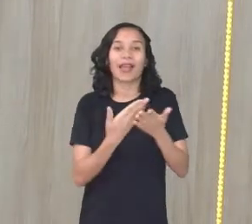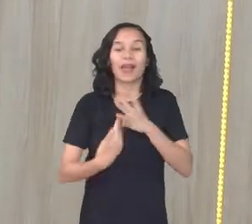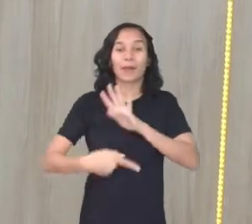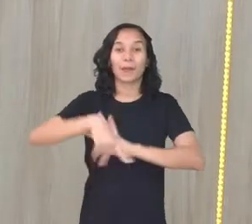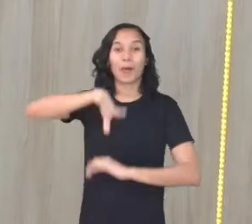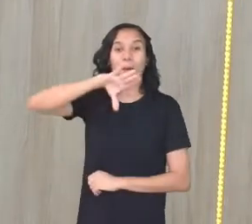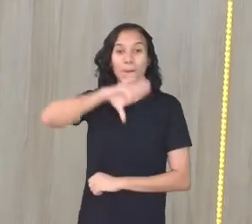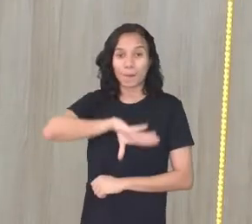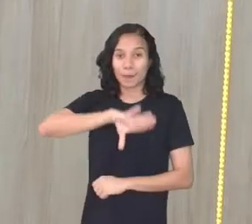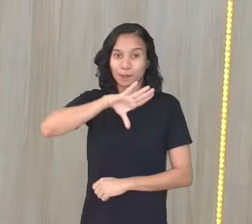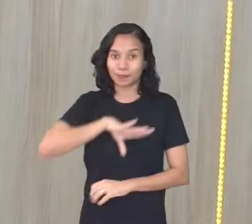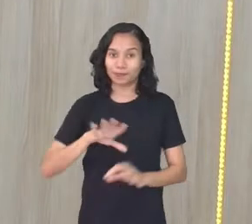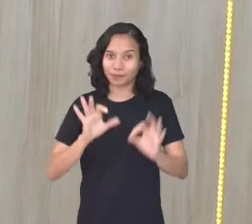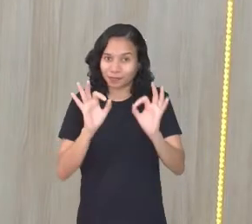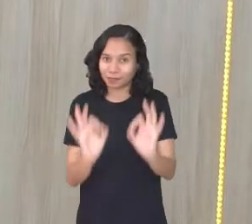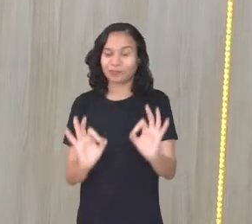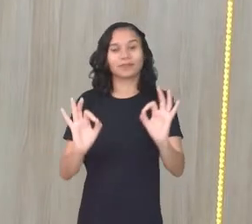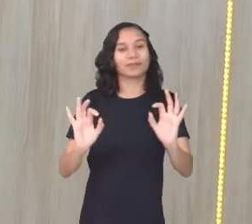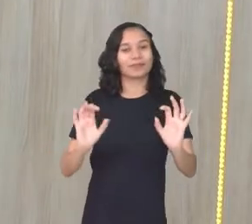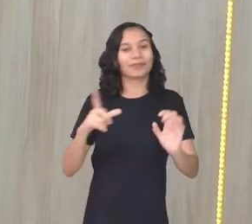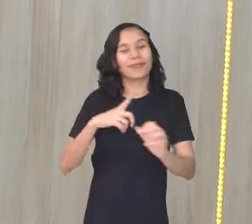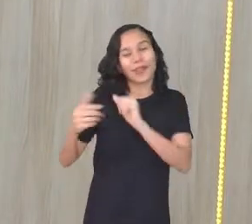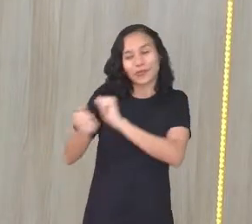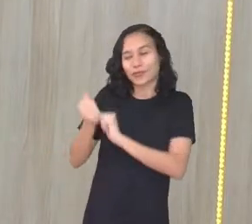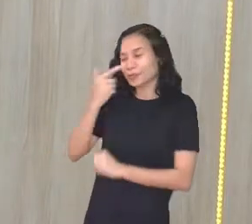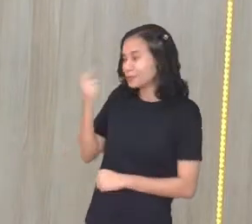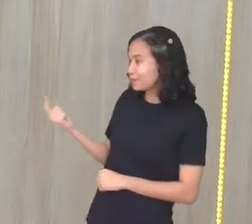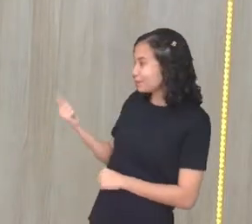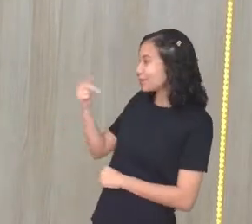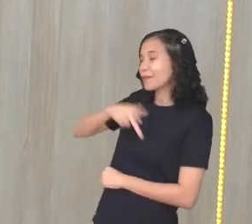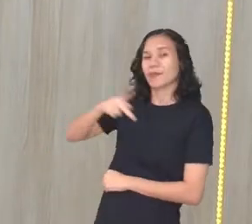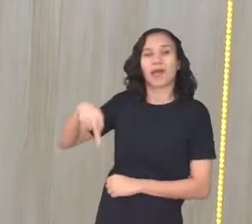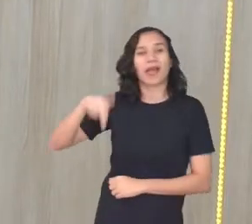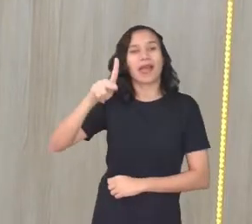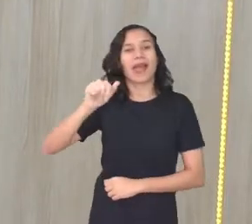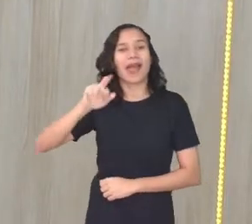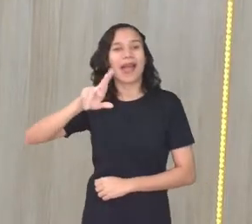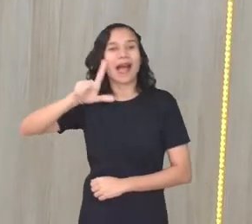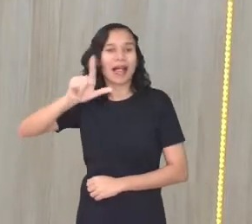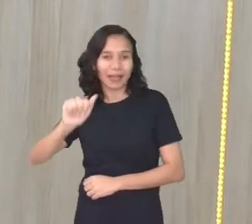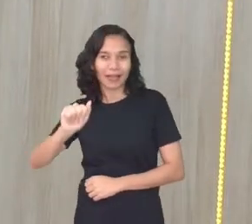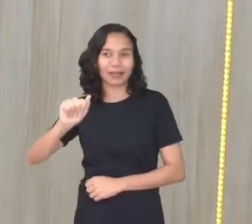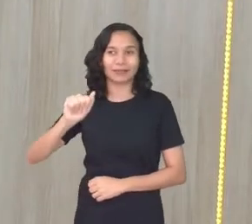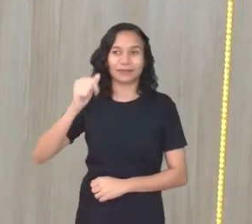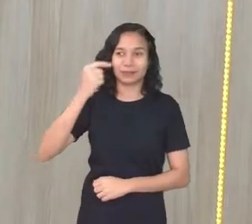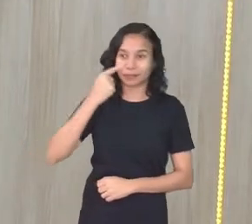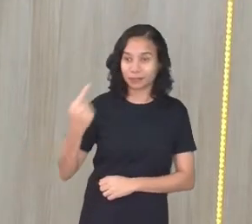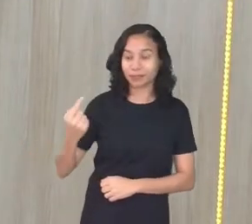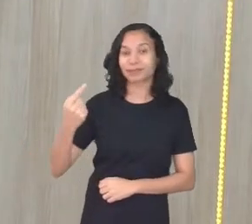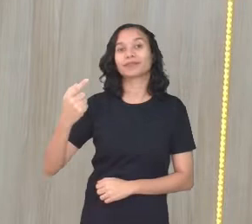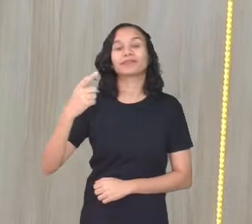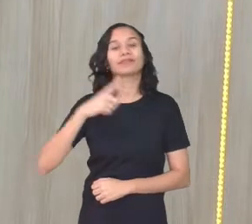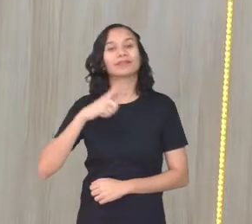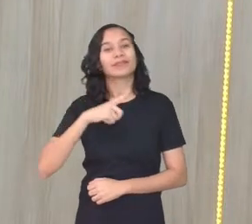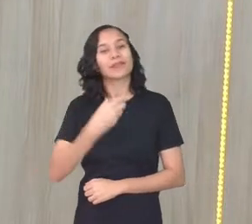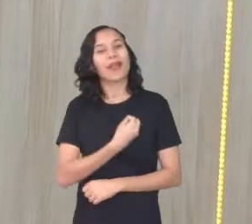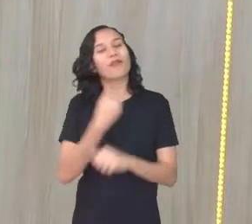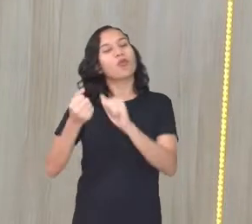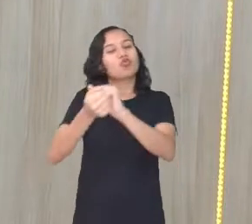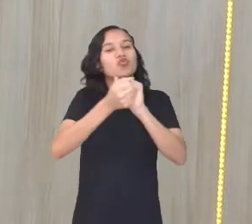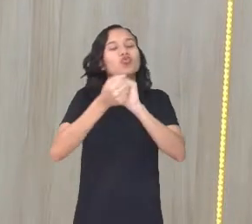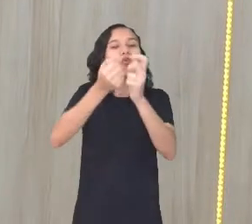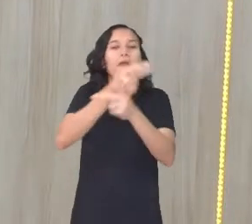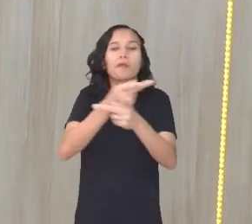língua portuguesa. Tá? Comigo, professora Carla Soatman. Estou aqui com